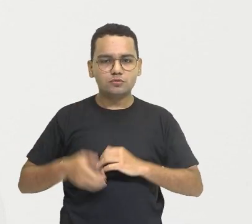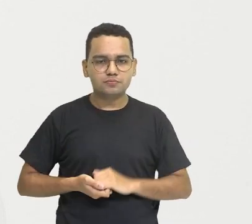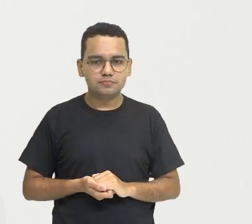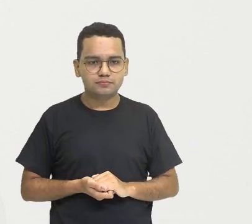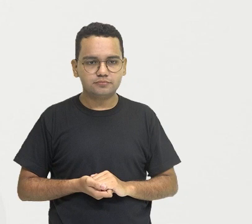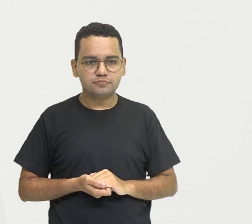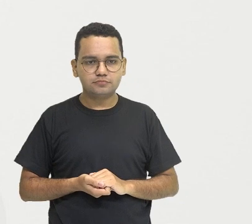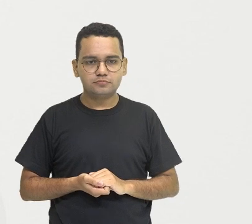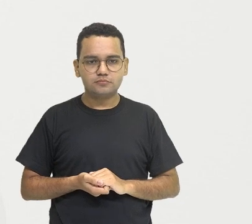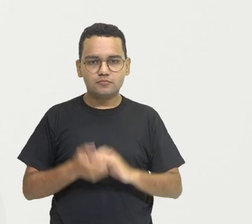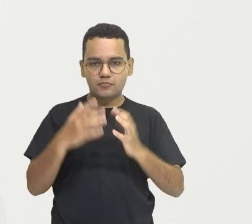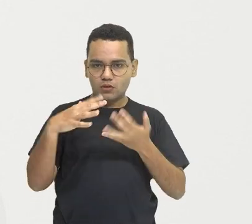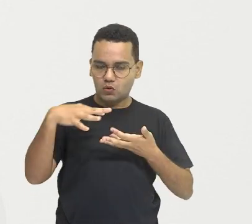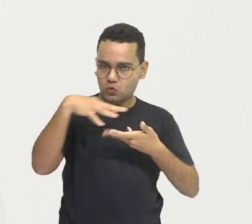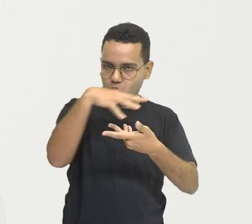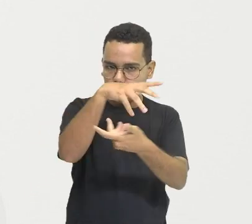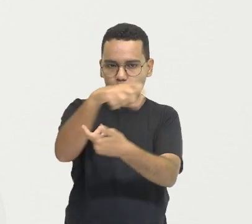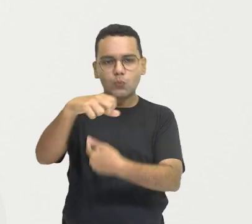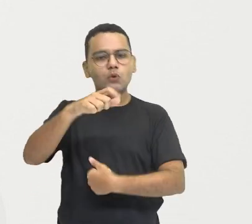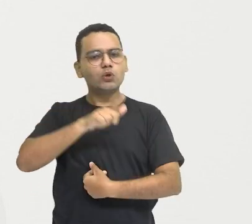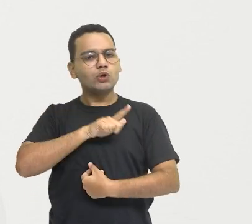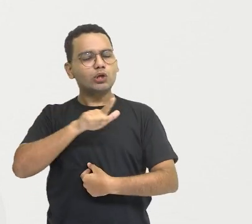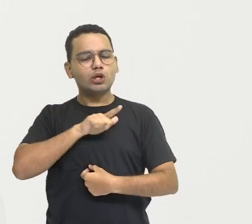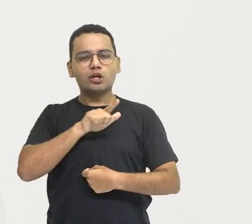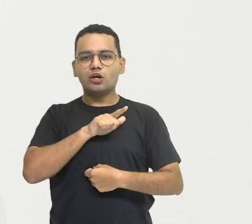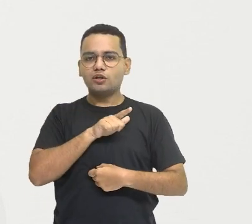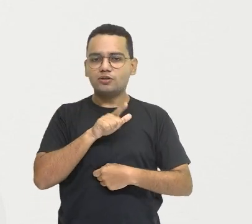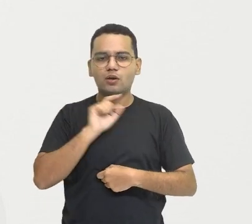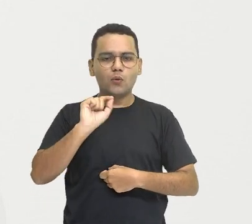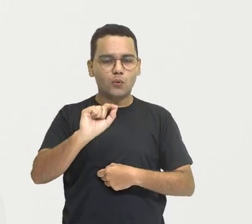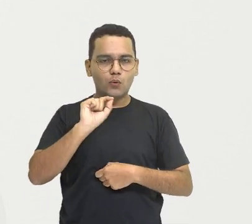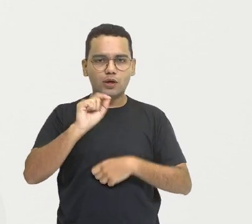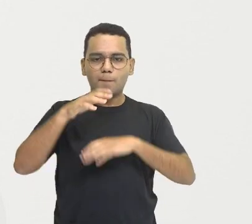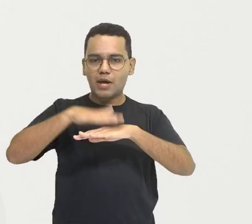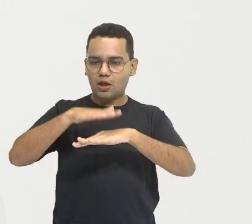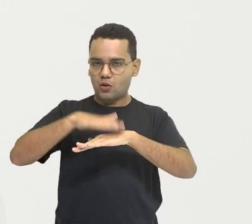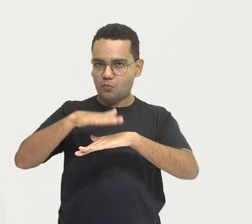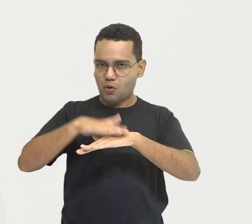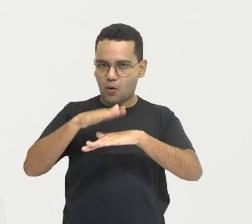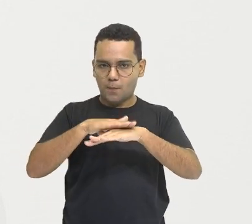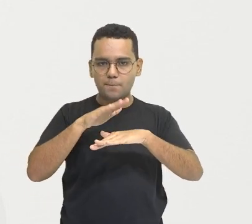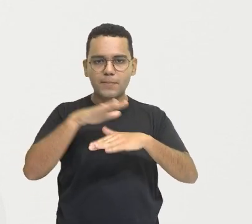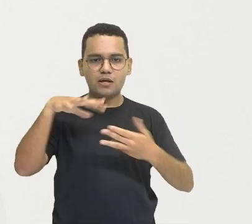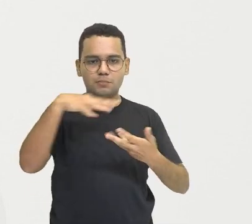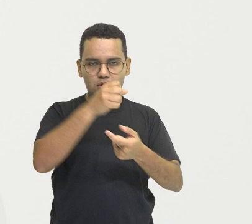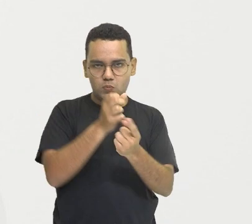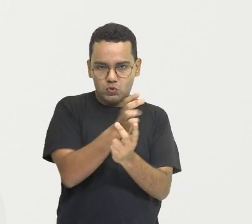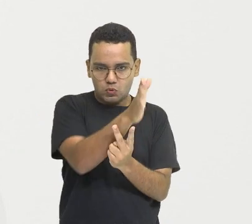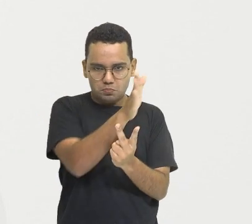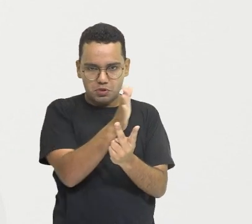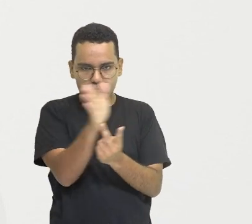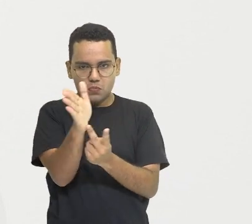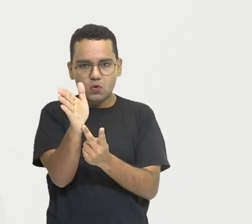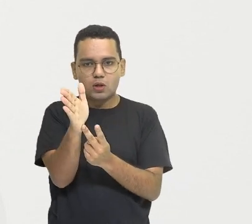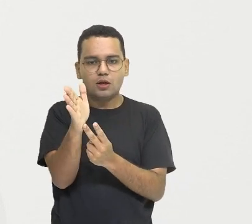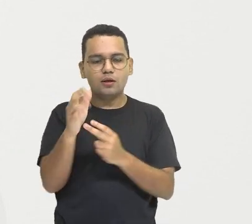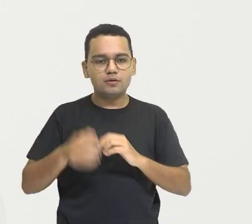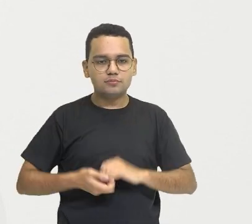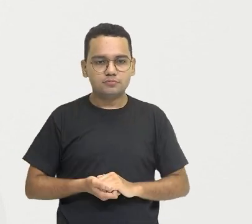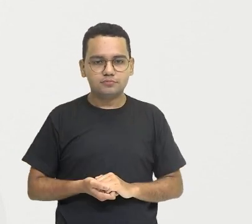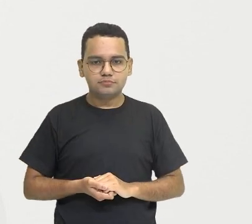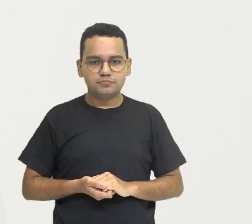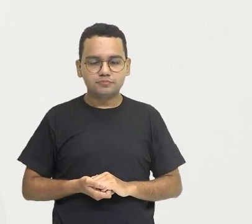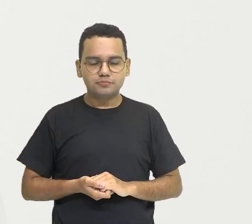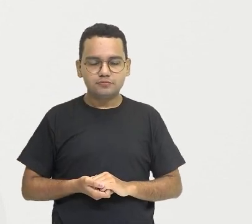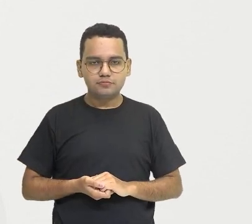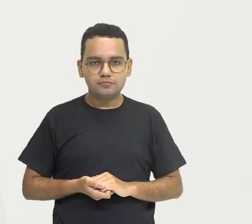o planeta que antes ele se encontrava dominado pela ordem bipolar, agora precisa,